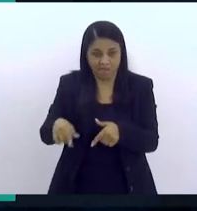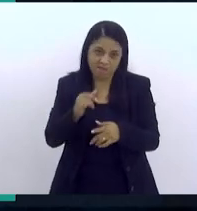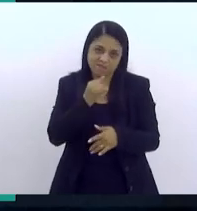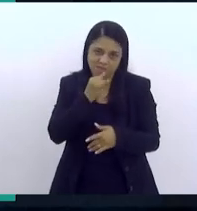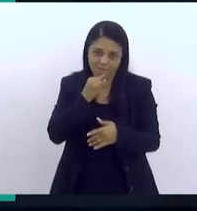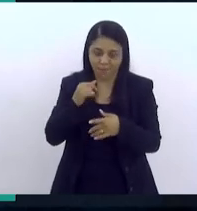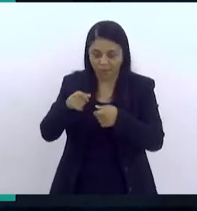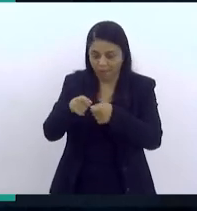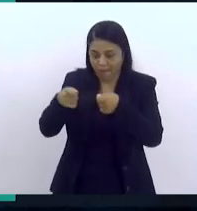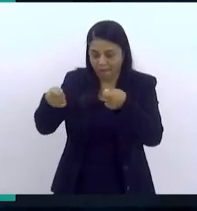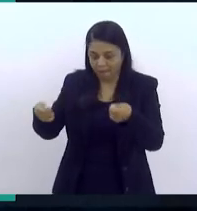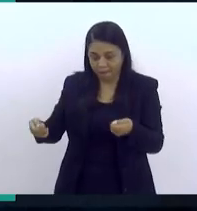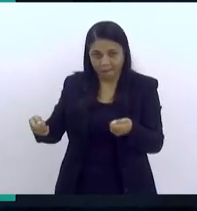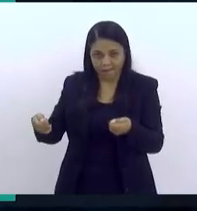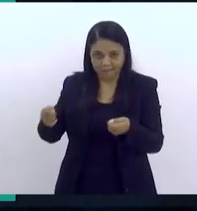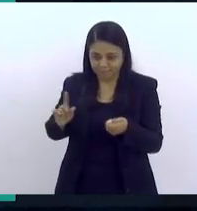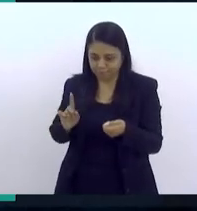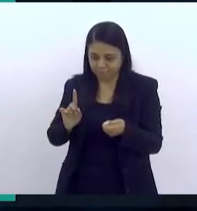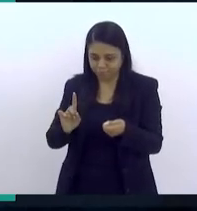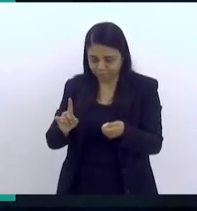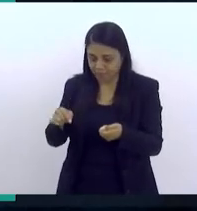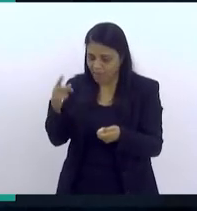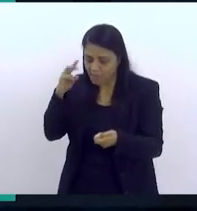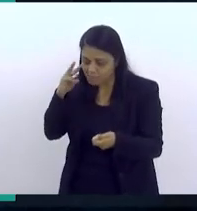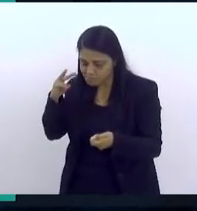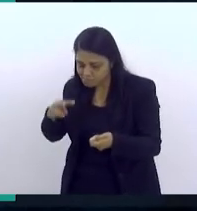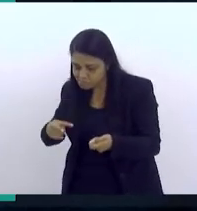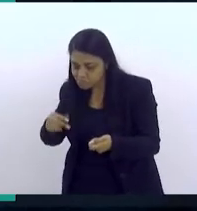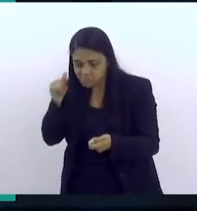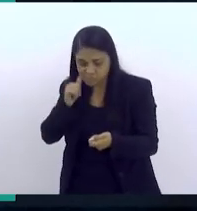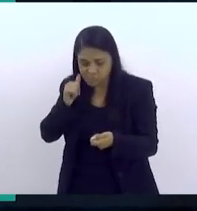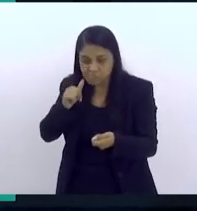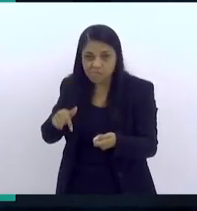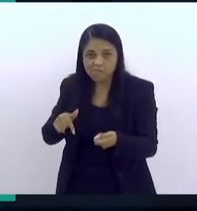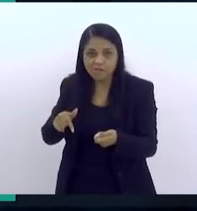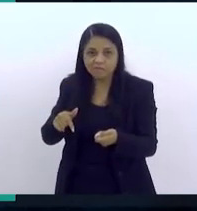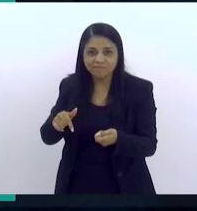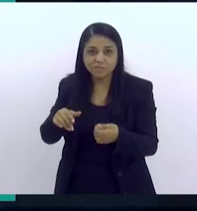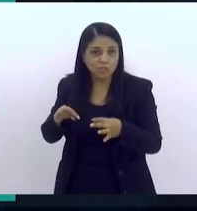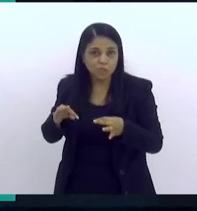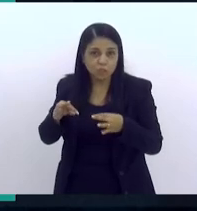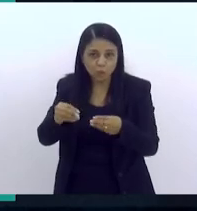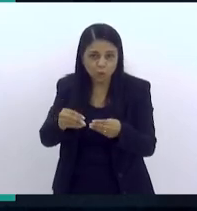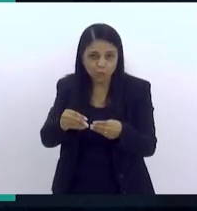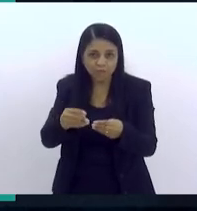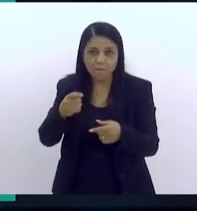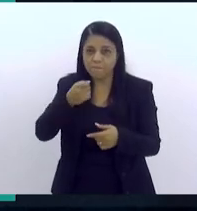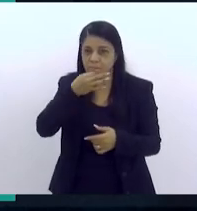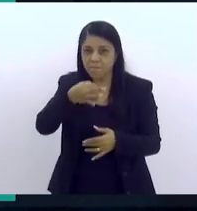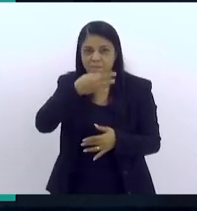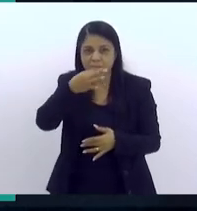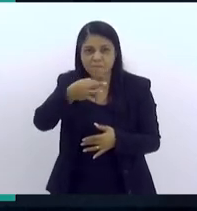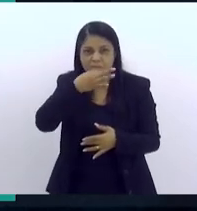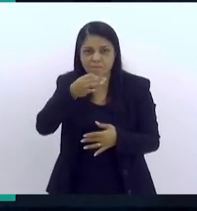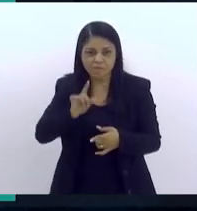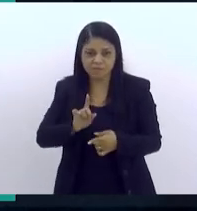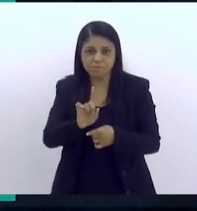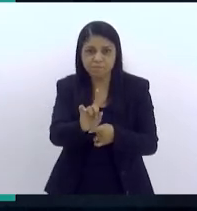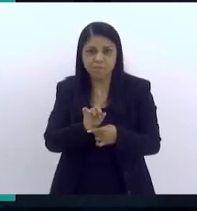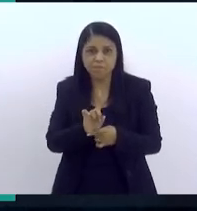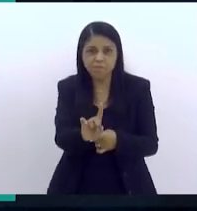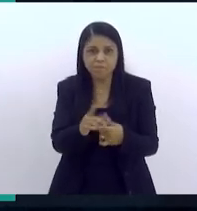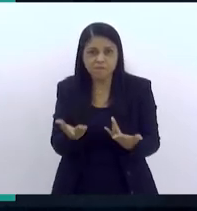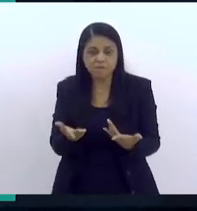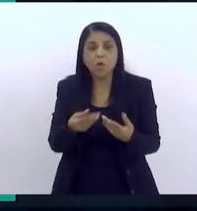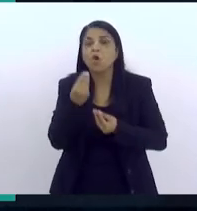passa no detector a gente não passa com tudo dentro do detector porque senão vai apitar para todo mundo Então como que a gente vai fazer isso funcionar